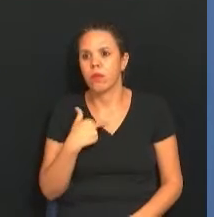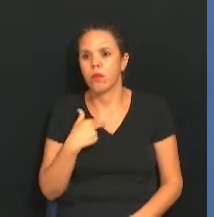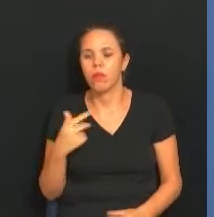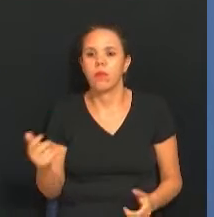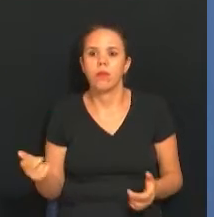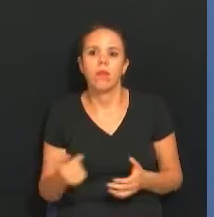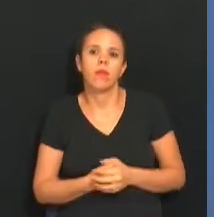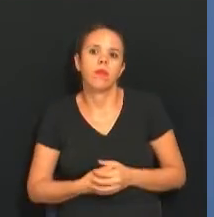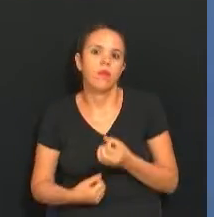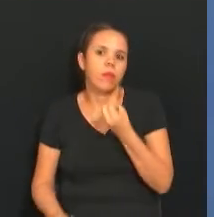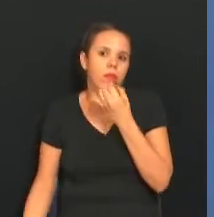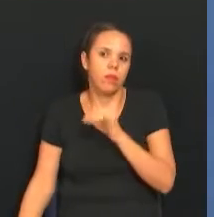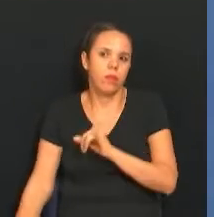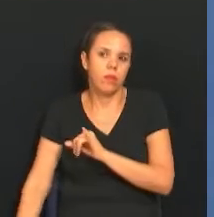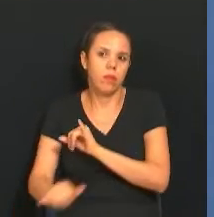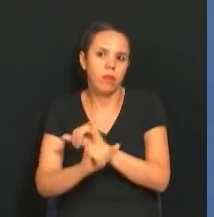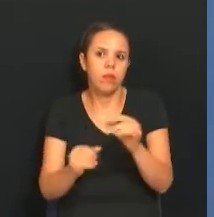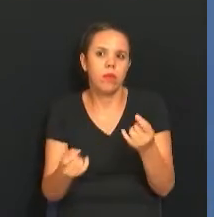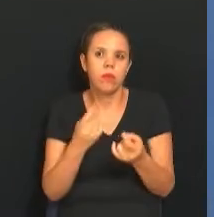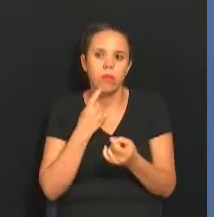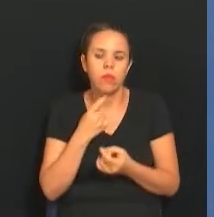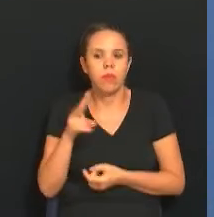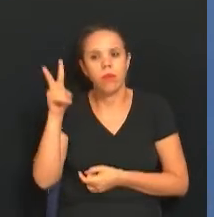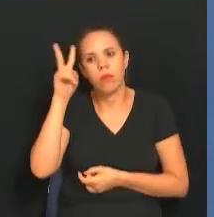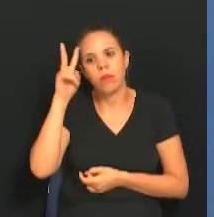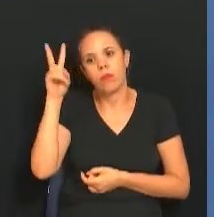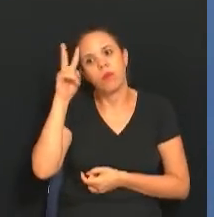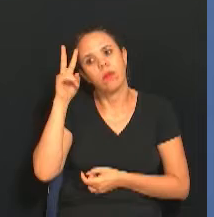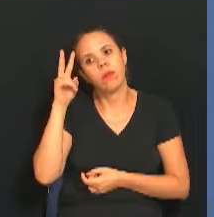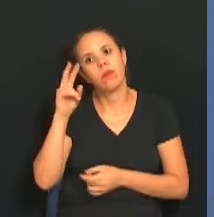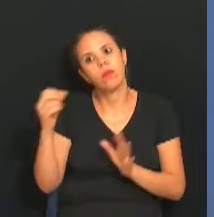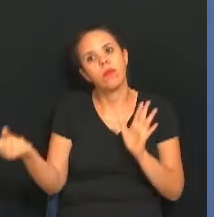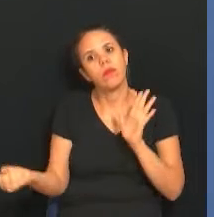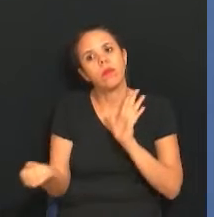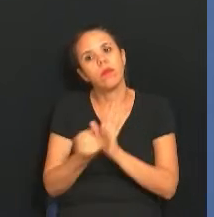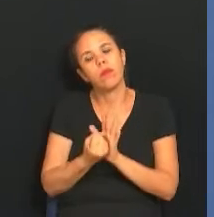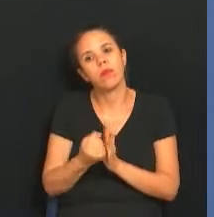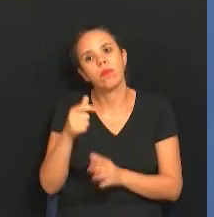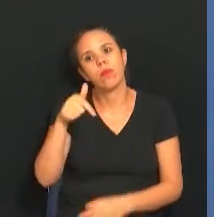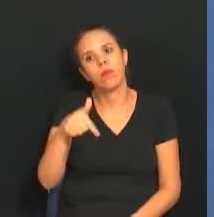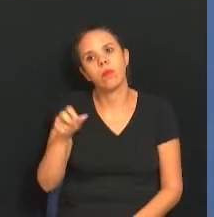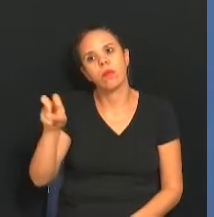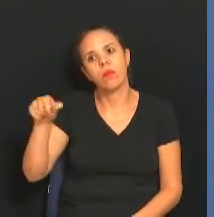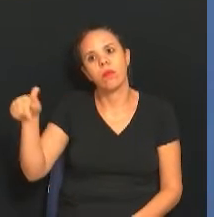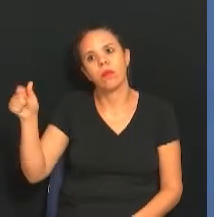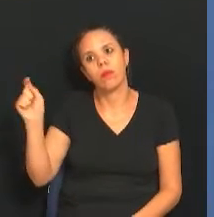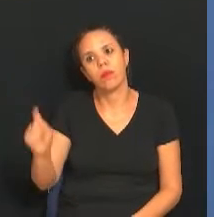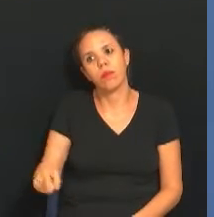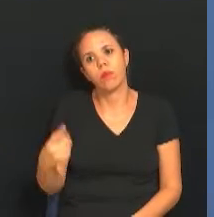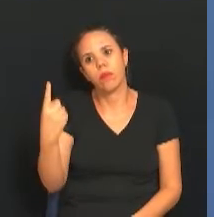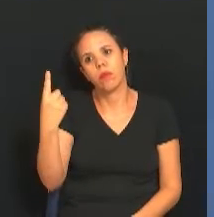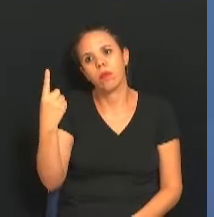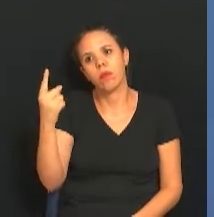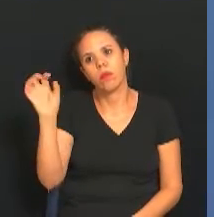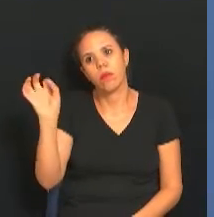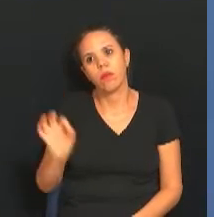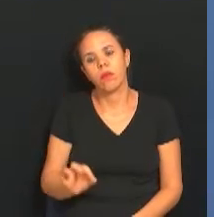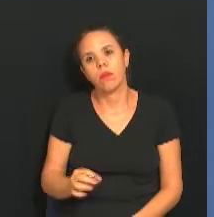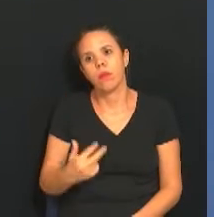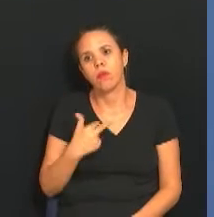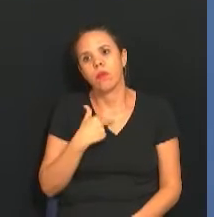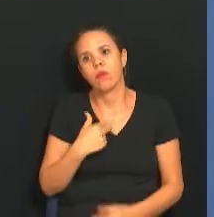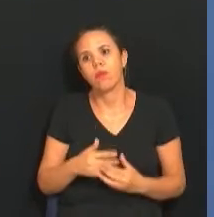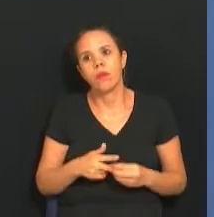uma boa notícia porque Campinas nessa segunda-feira registrou 77.100 um por cento de